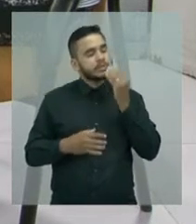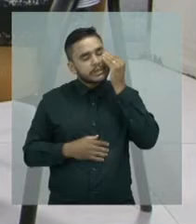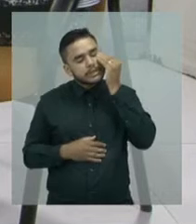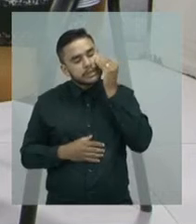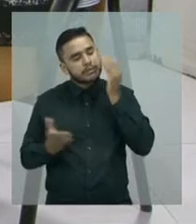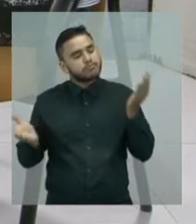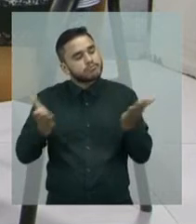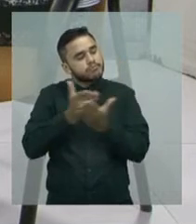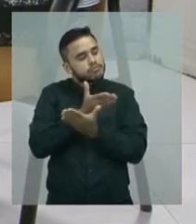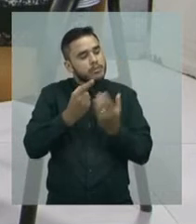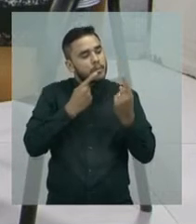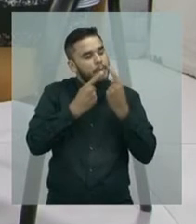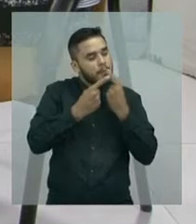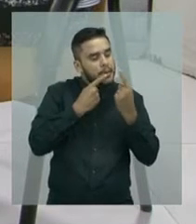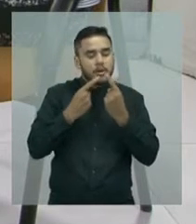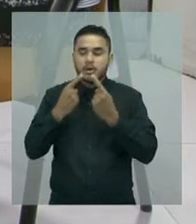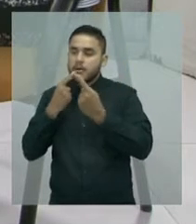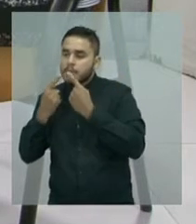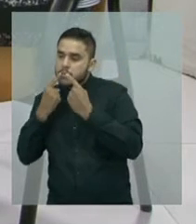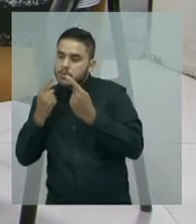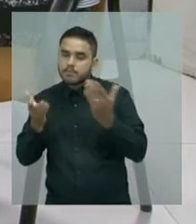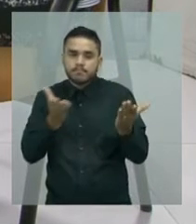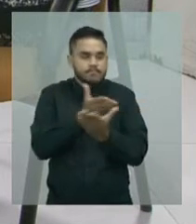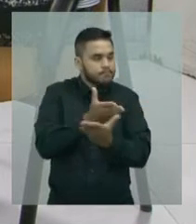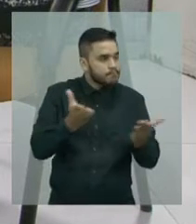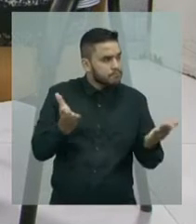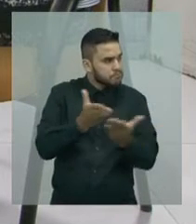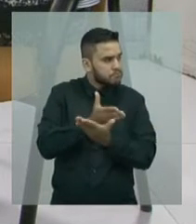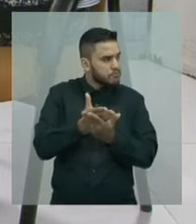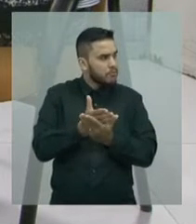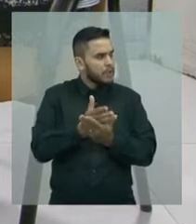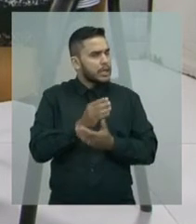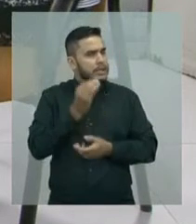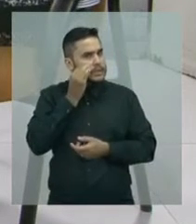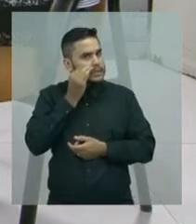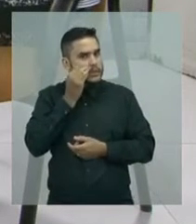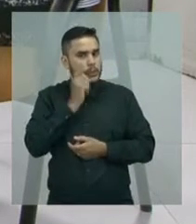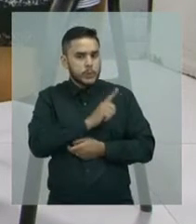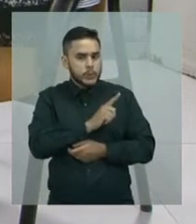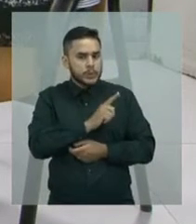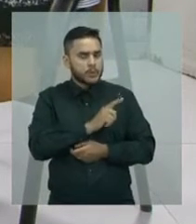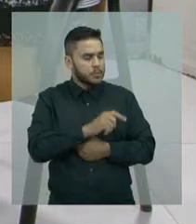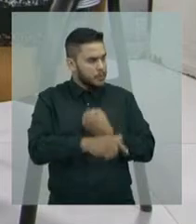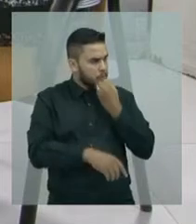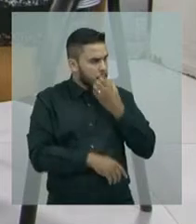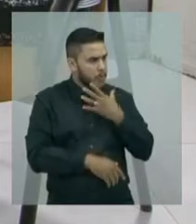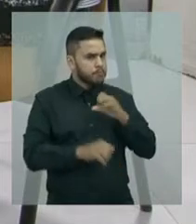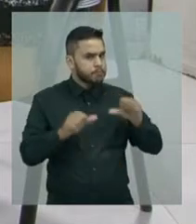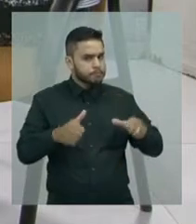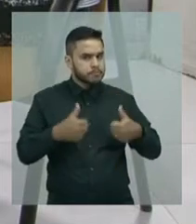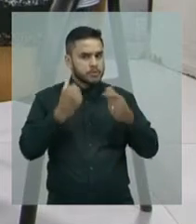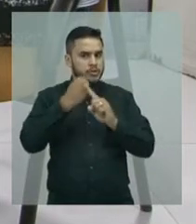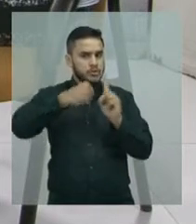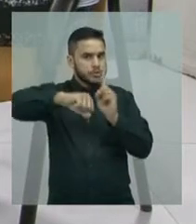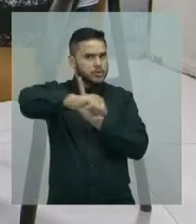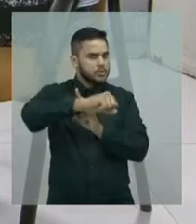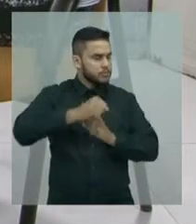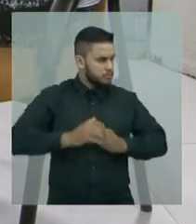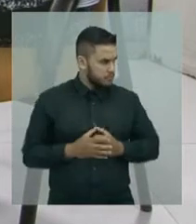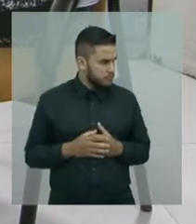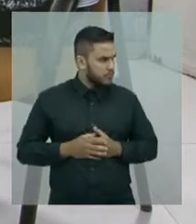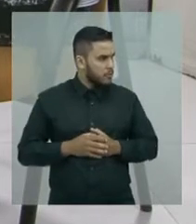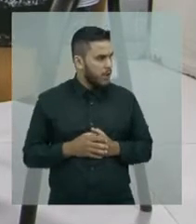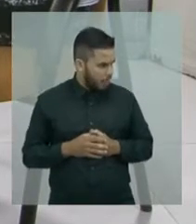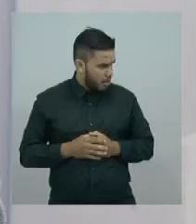como promotora, esses mediadores estão forjando assim, uma comunidade melhor? Sim,